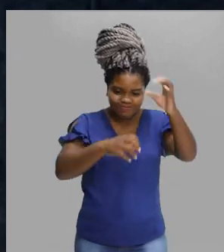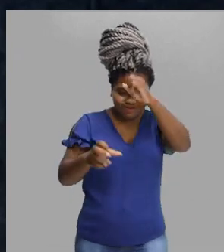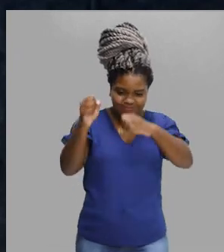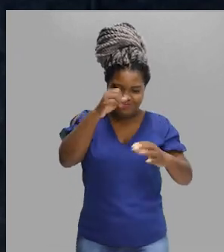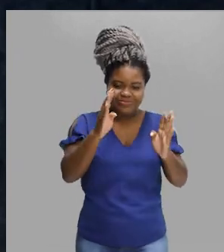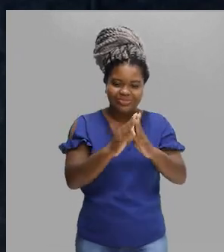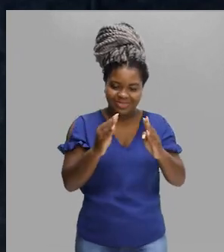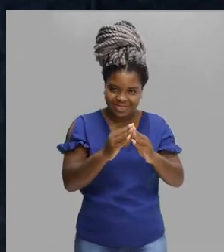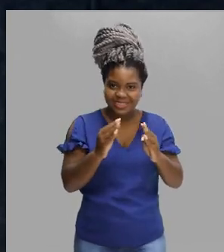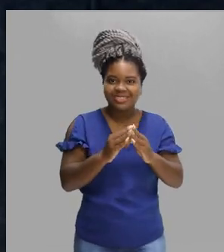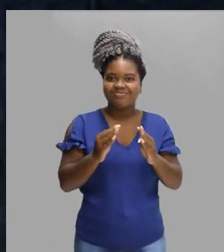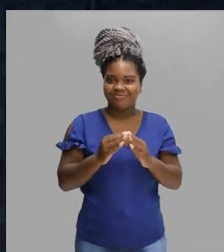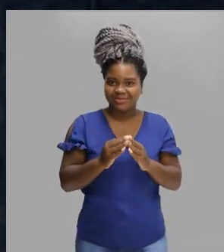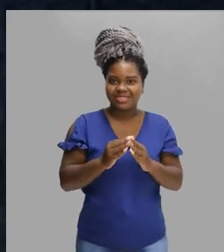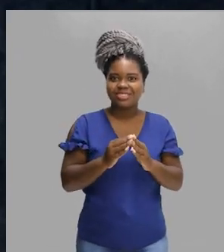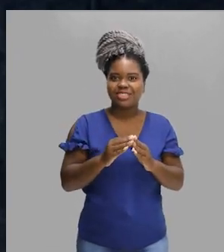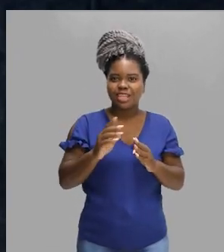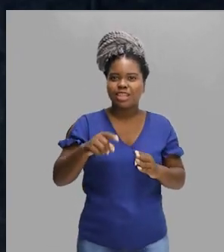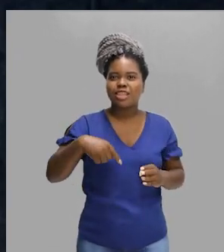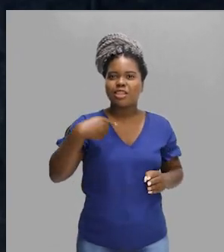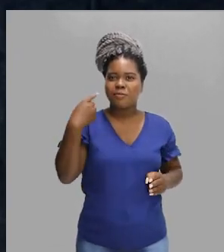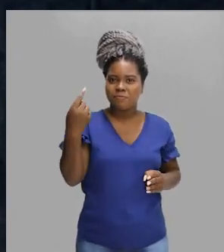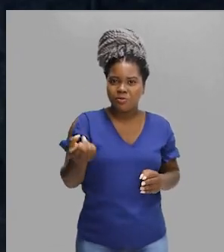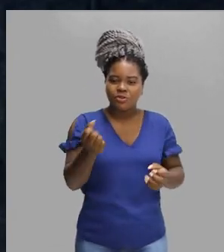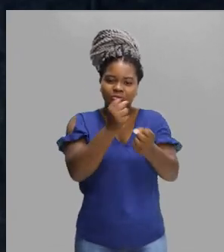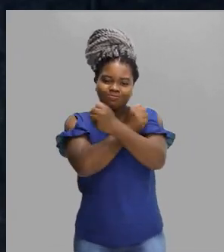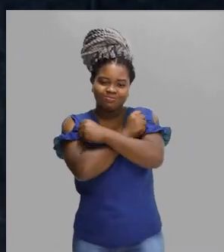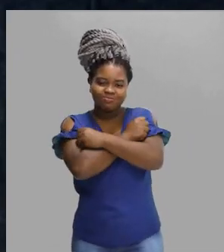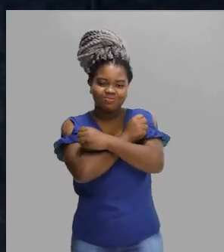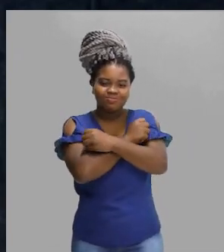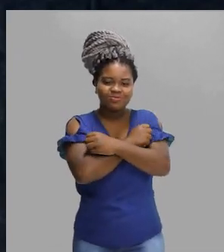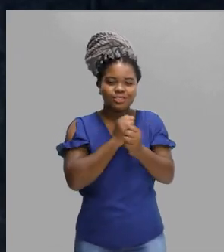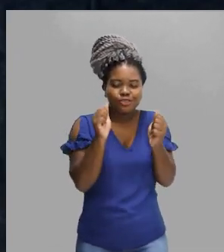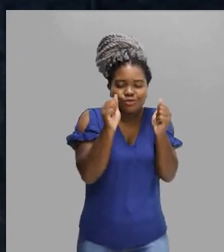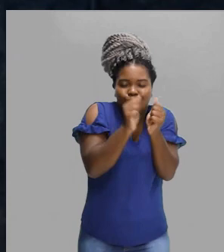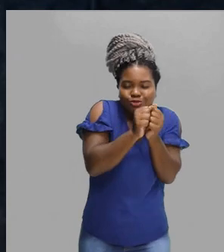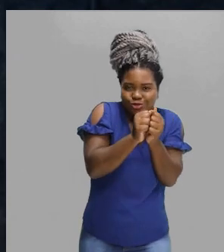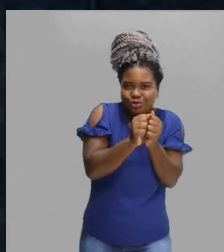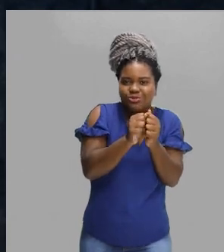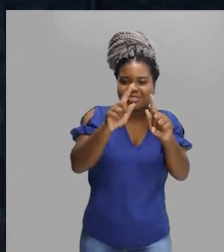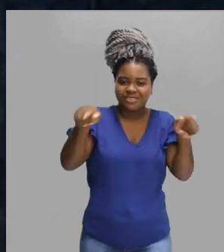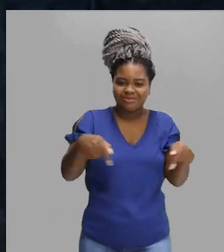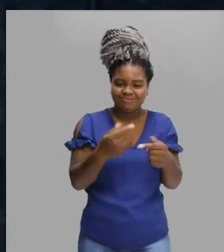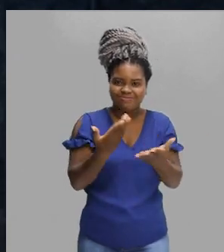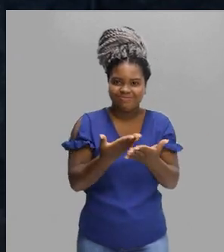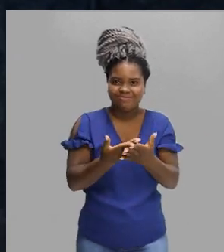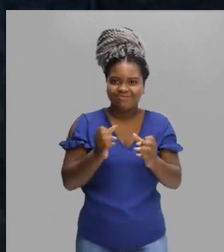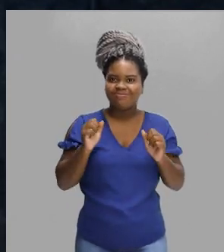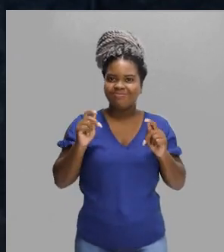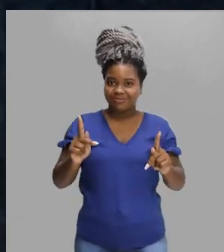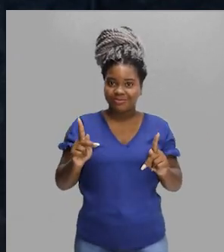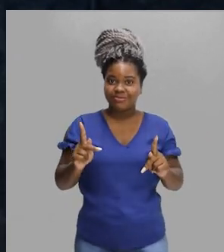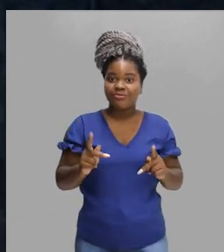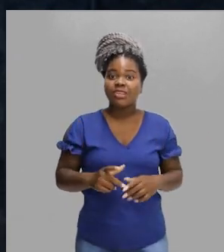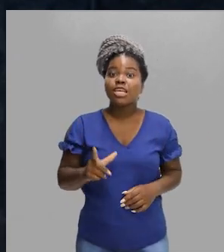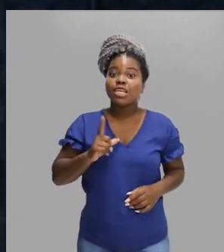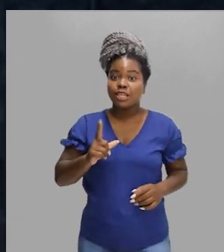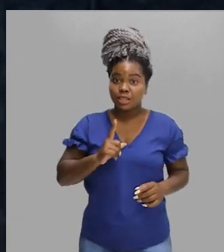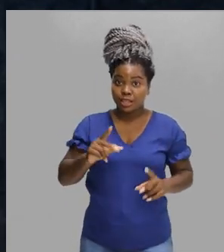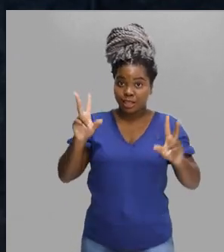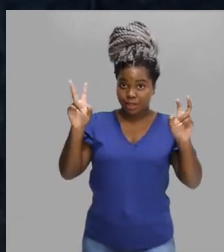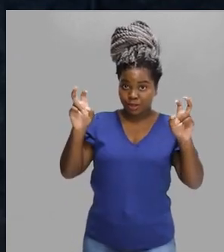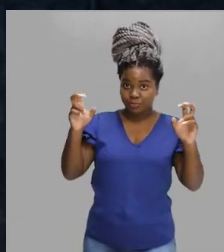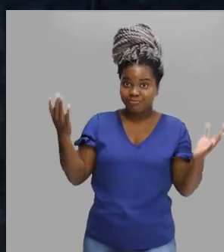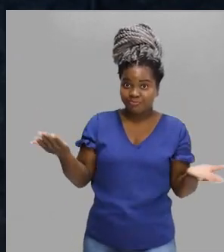E muito em breve nos encontraremos, nos abraçaremos, estaremos juntinhos em sala de aula, tá bom? E vamos ver o que nós vamos aprender